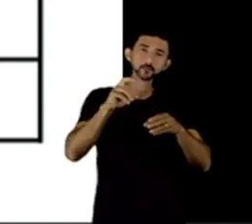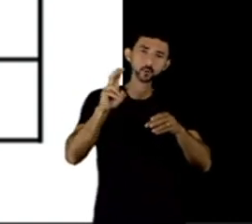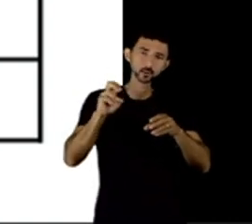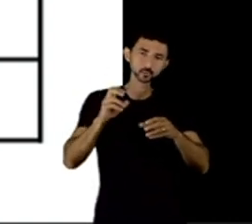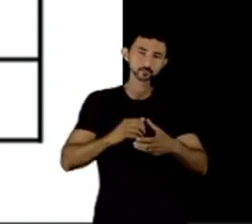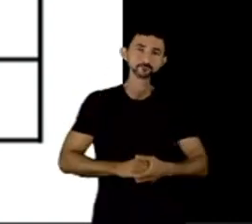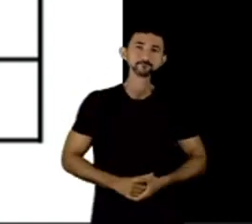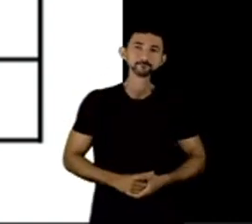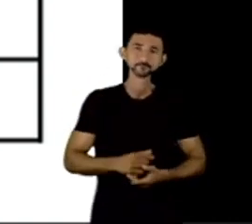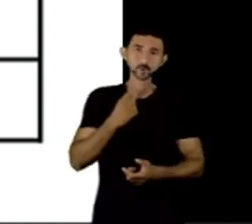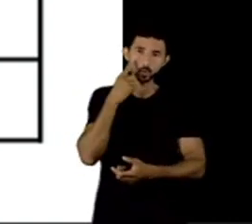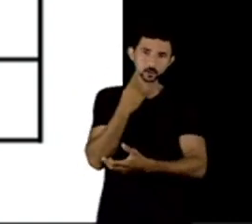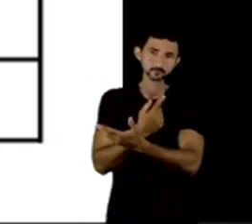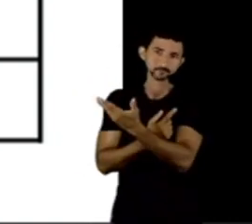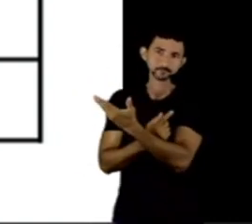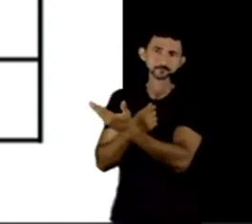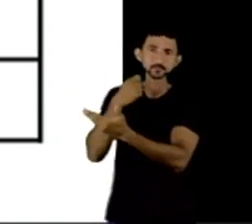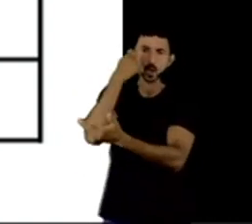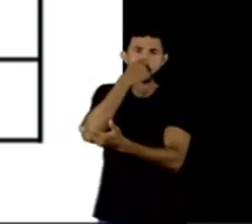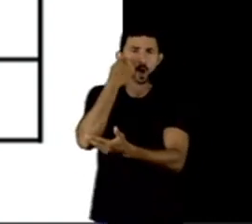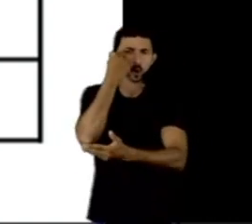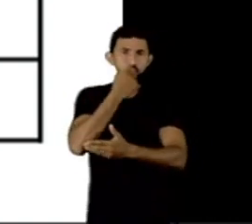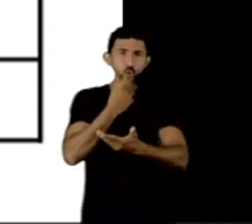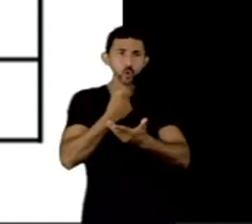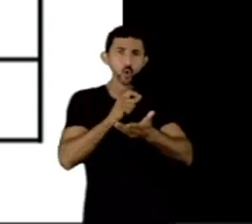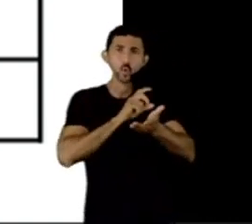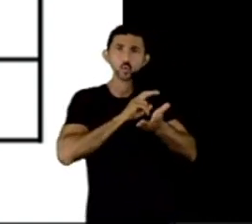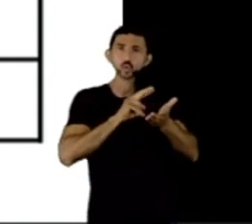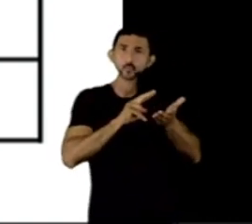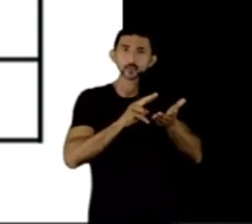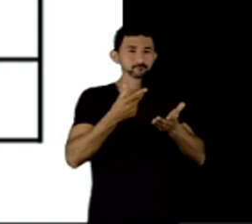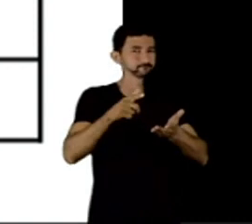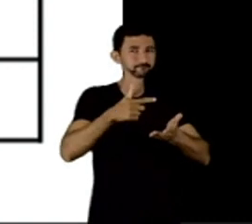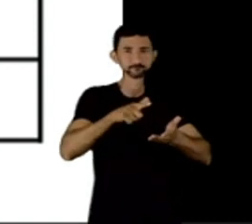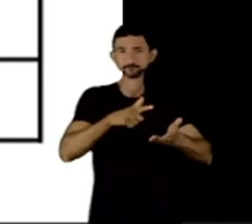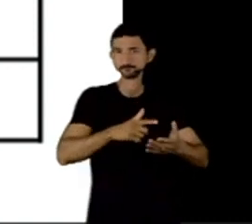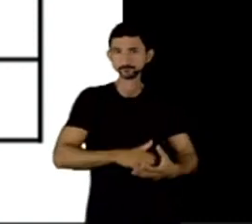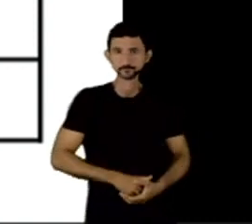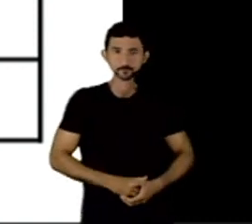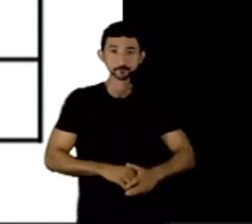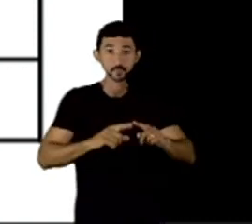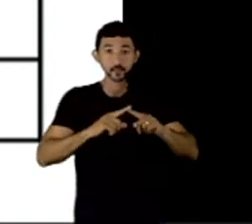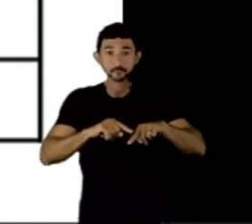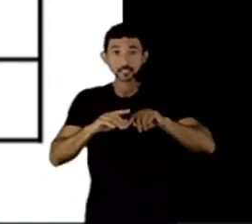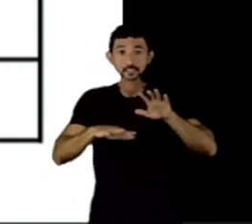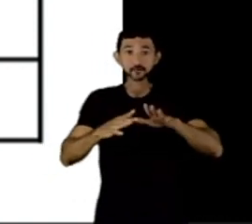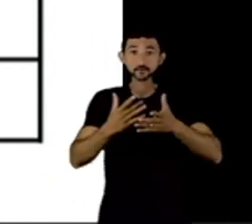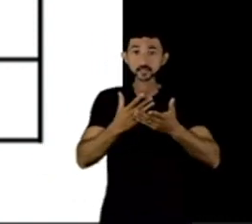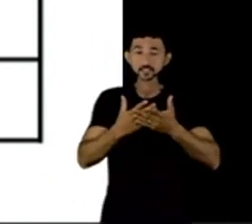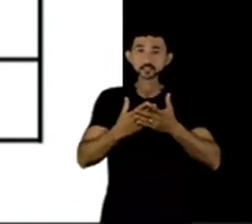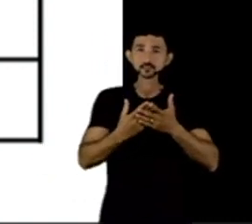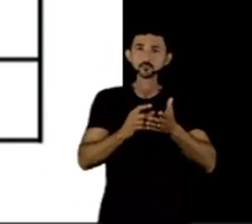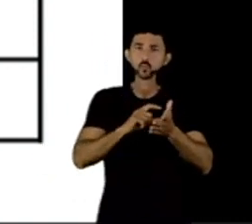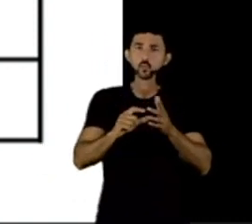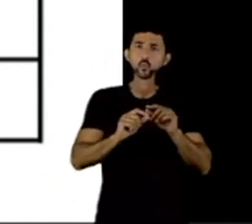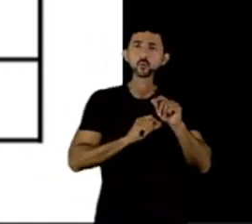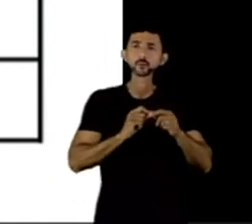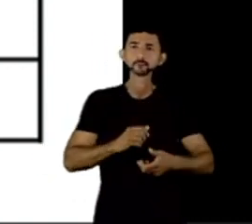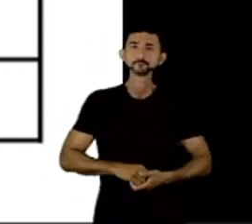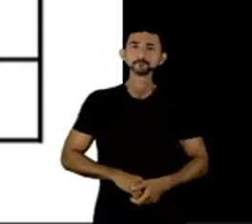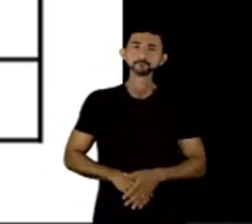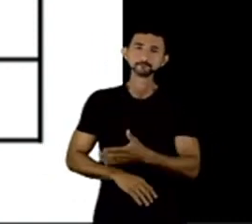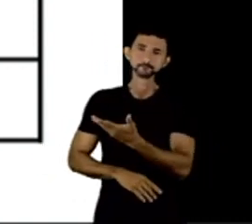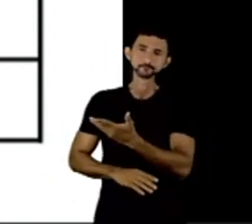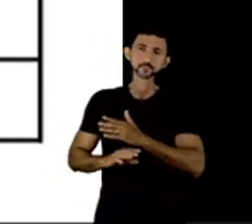assunto. O autor desse texto não é identificado, mas na maioria das vezes aparece. Quais